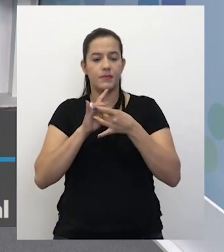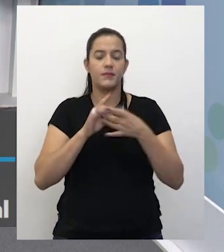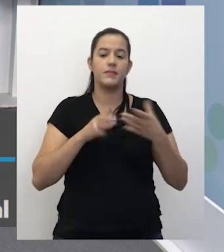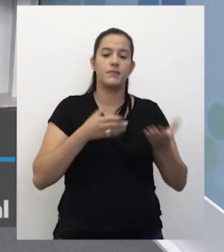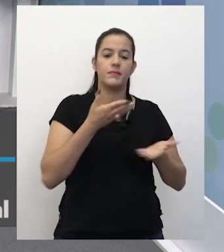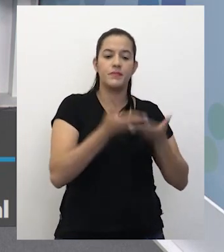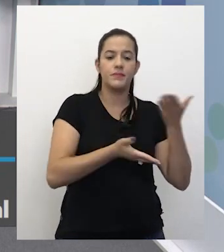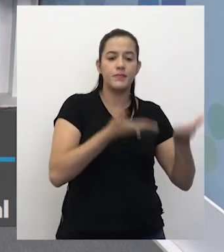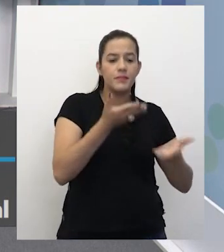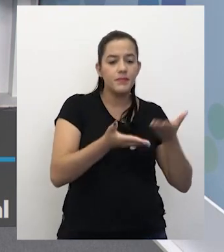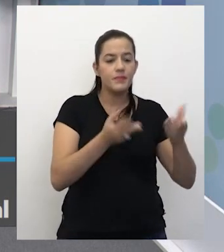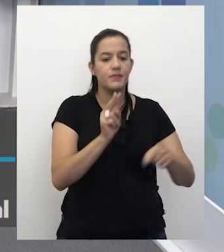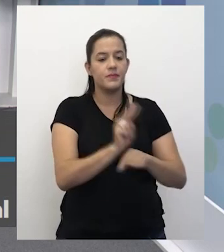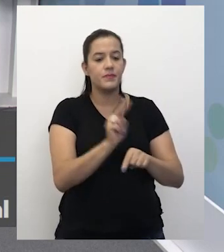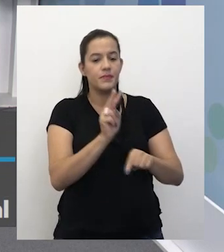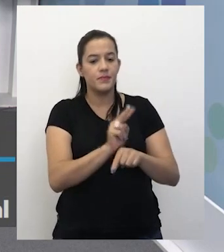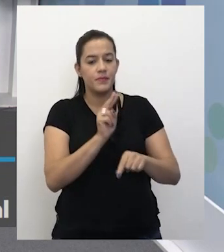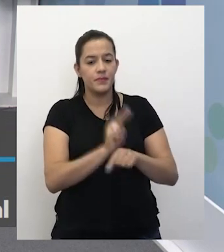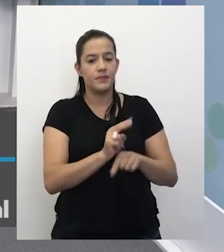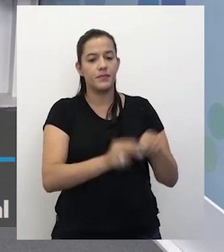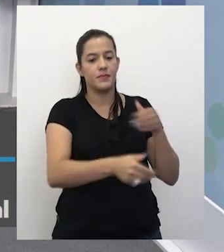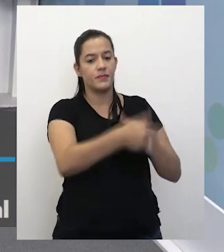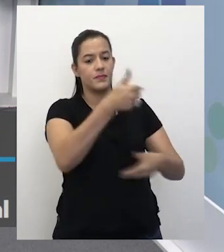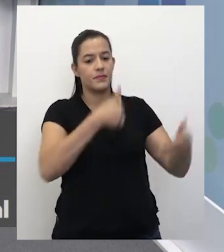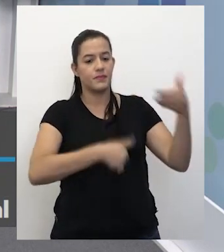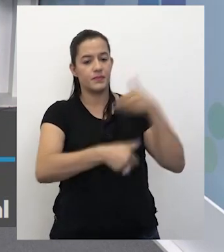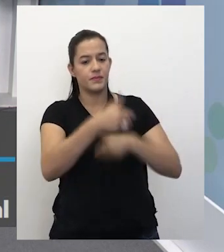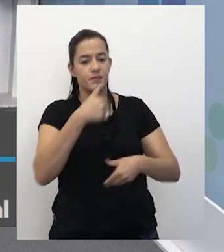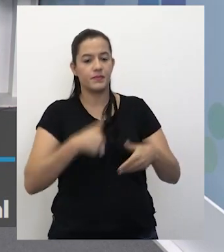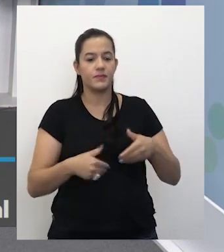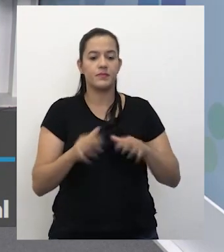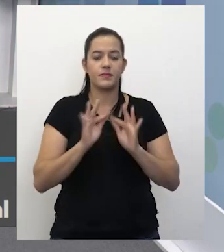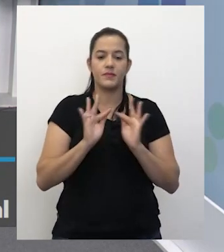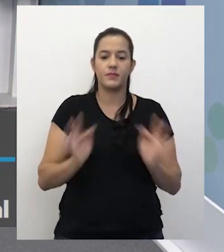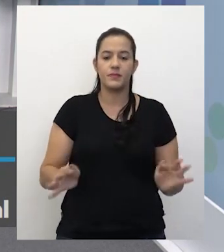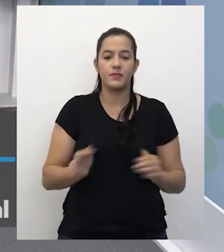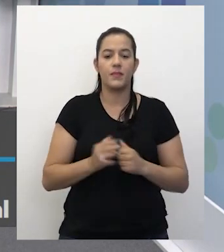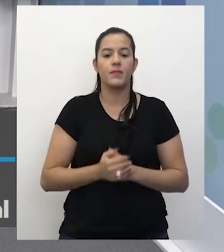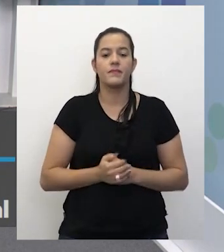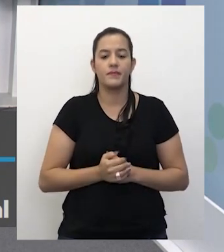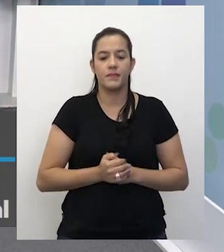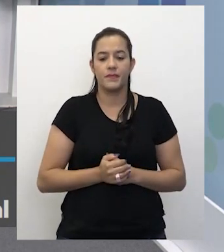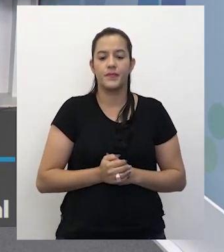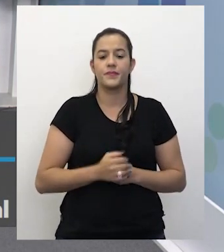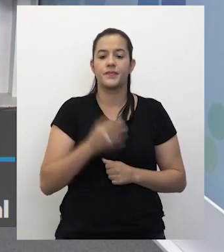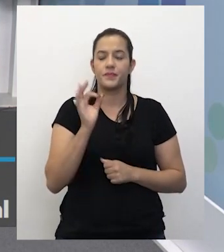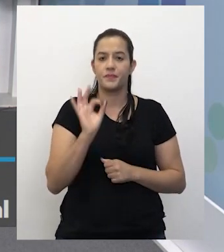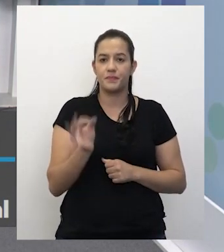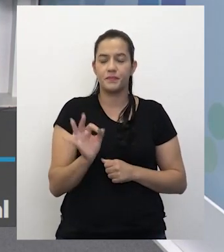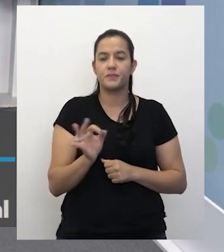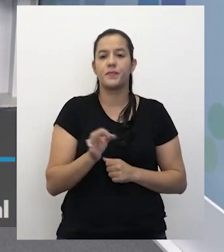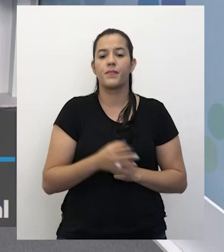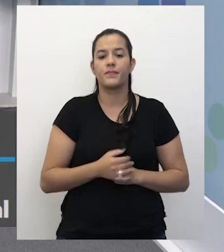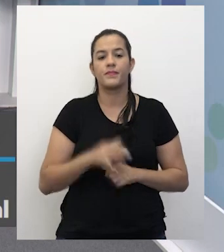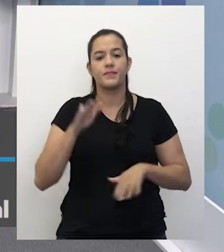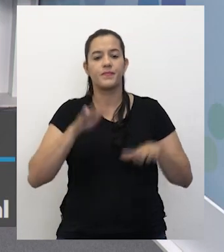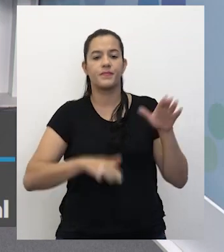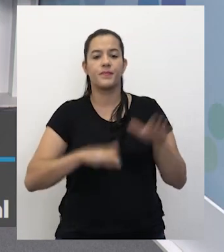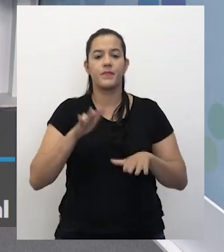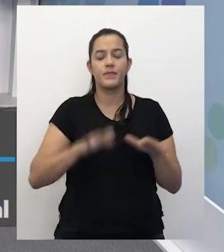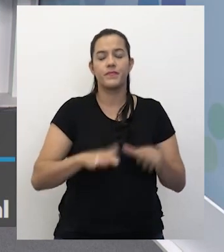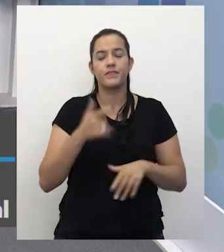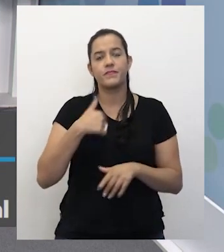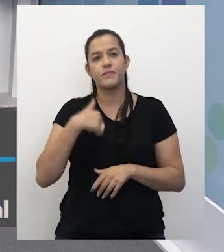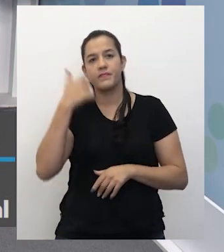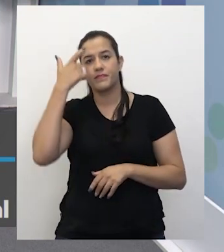você tratar os outros como você gostaria de ser tratado. Isso mesmo, Simples. Perfeito. Aliás, pessoal, às vezes a gente acha, né, que